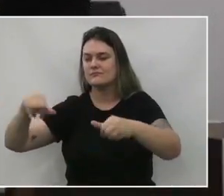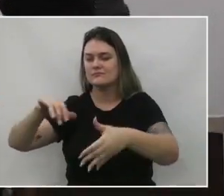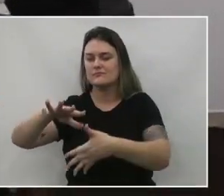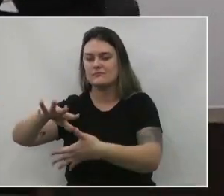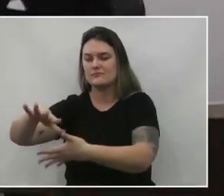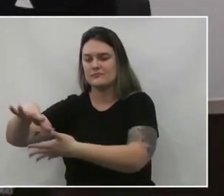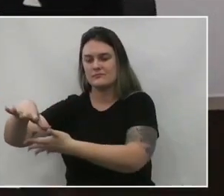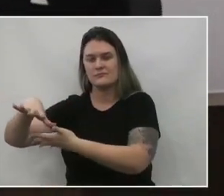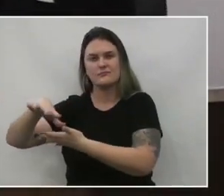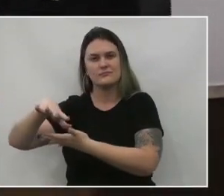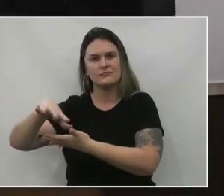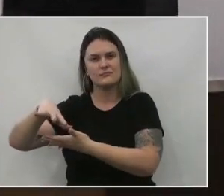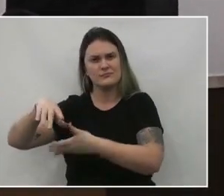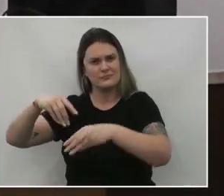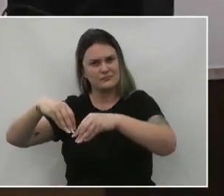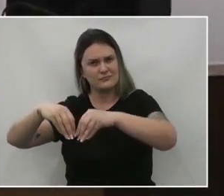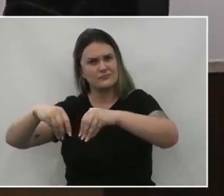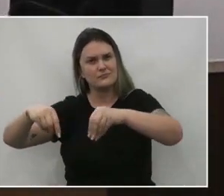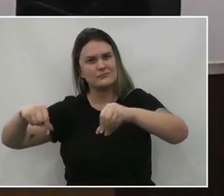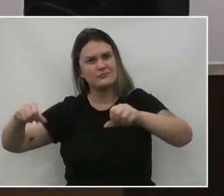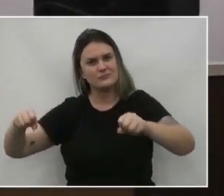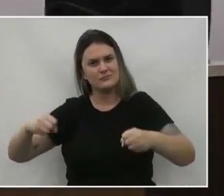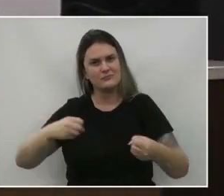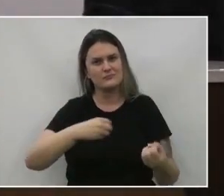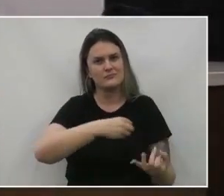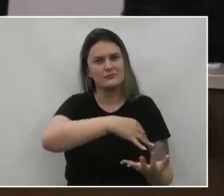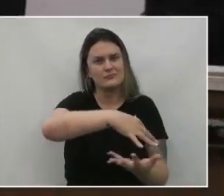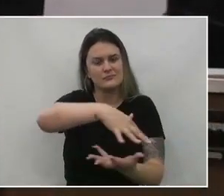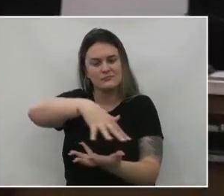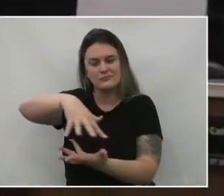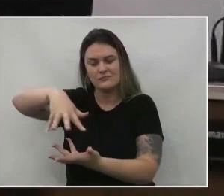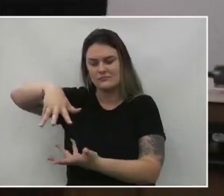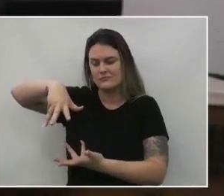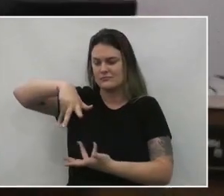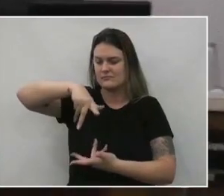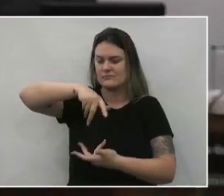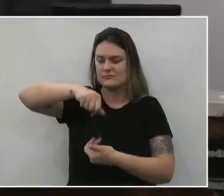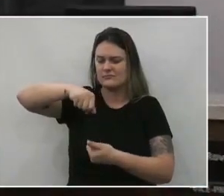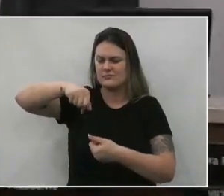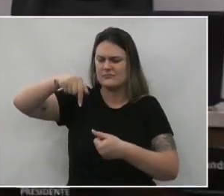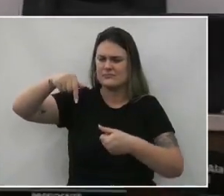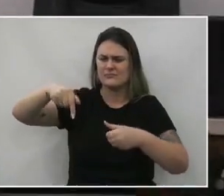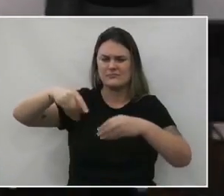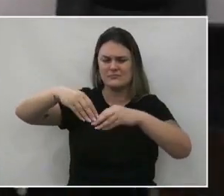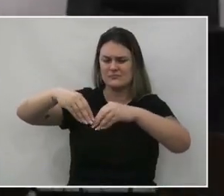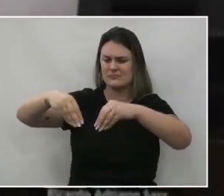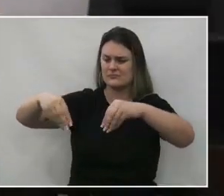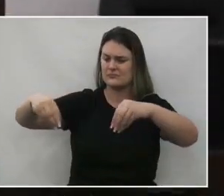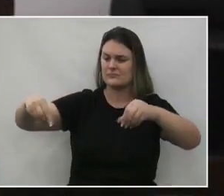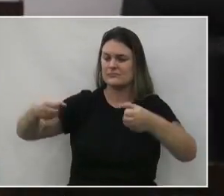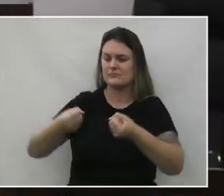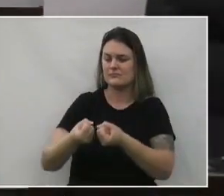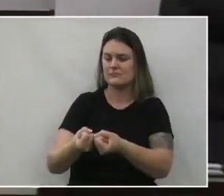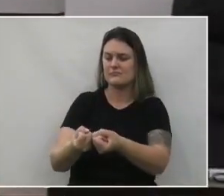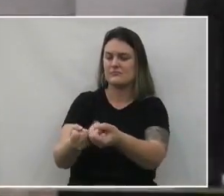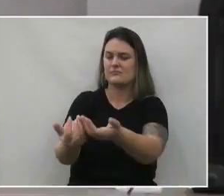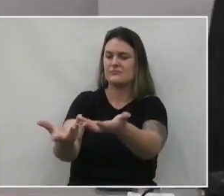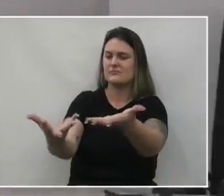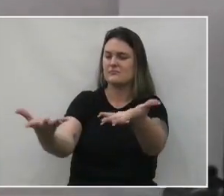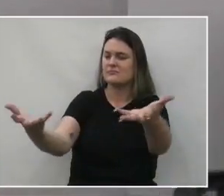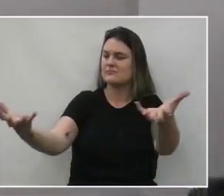Brasil, farão da América, iluminado a sol do novo mundo. Do que a terra,